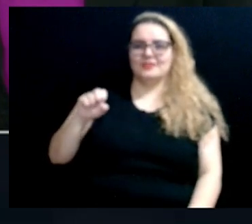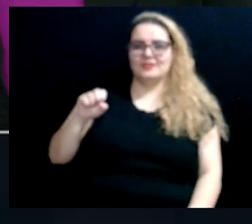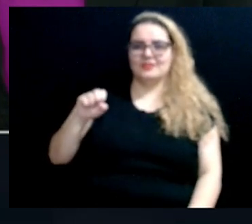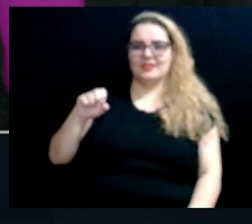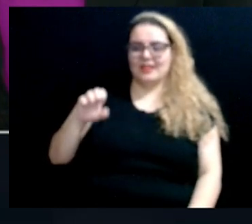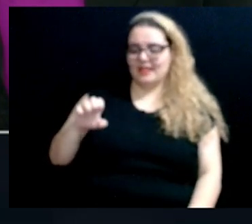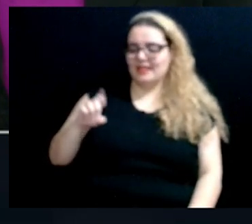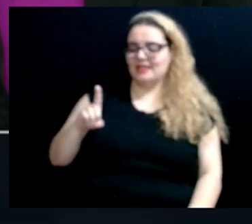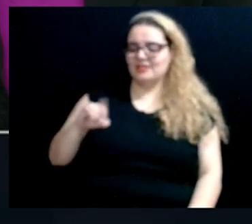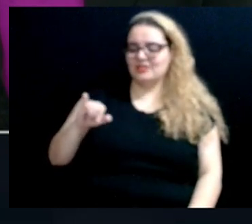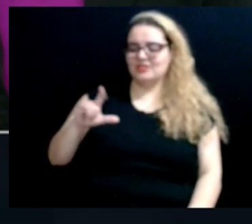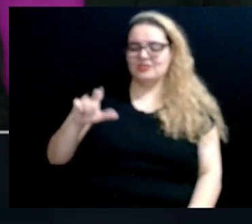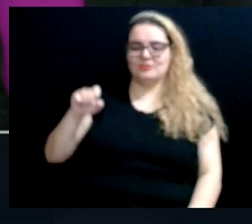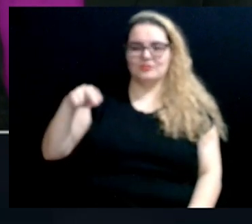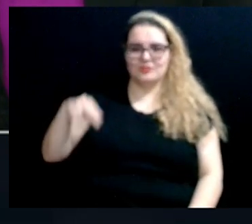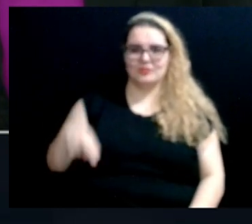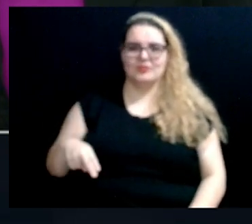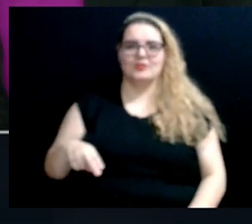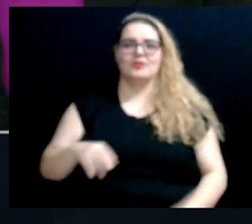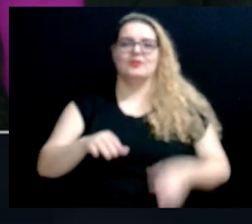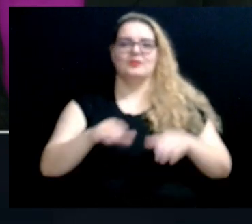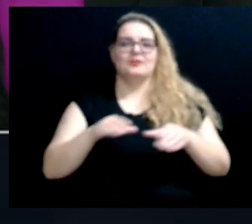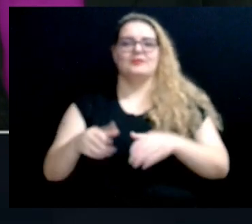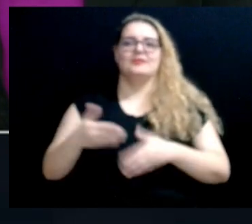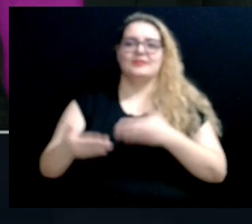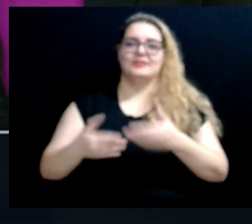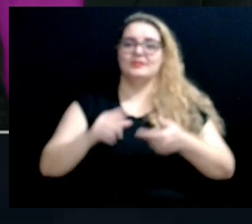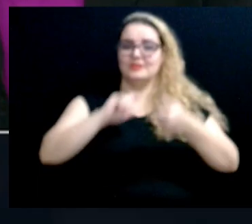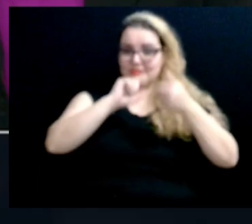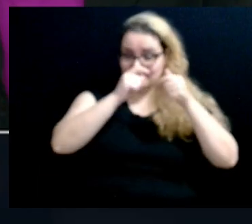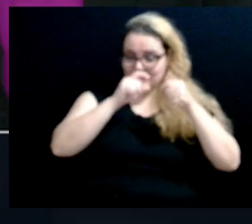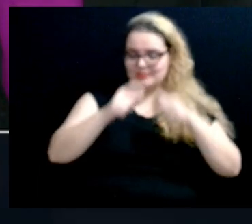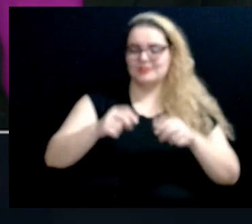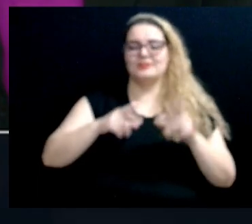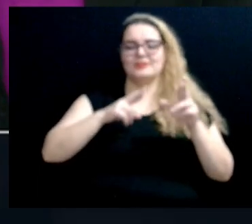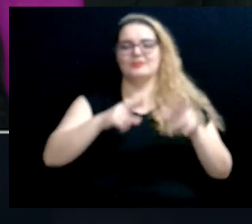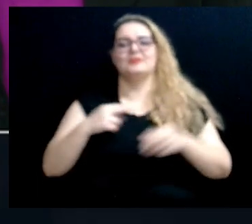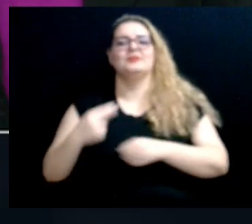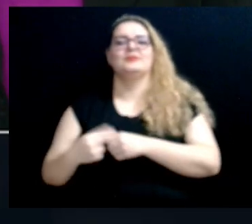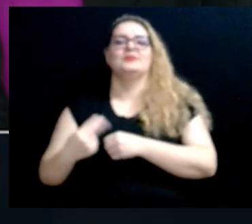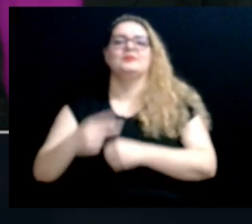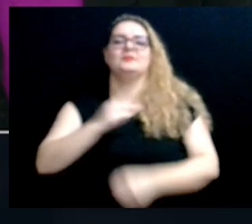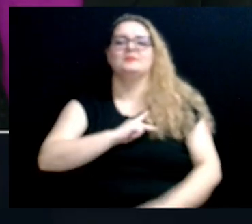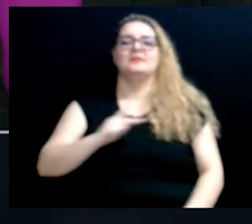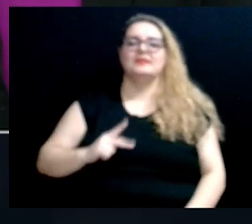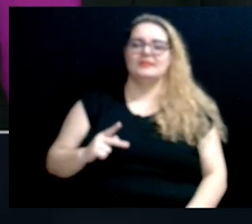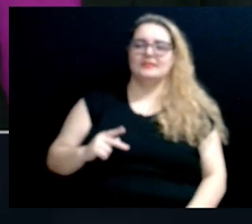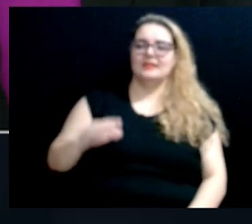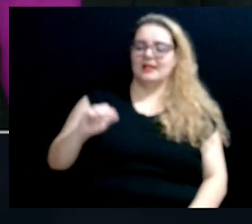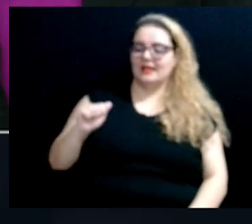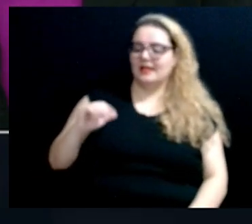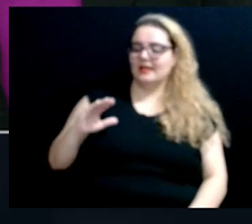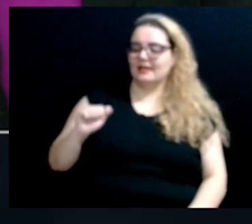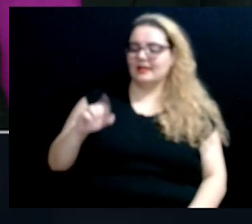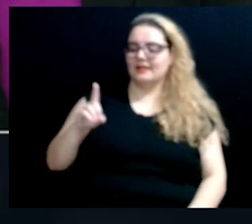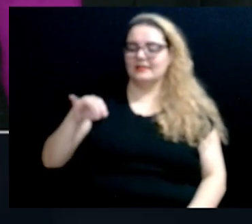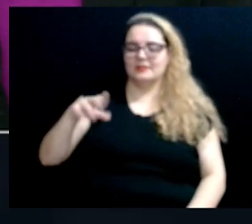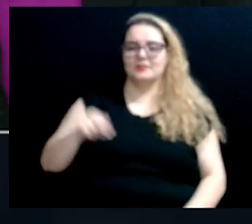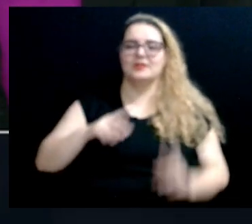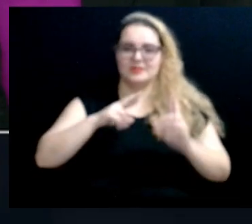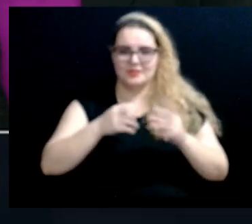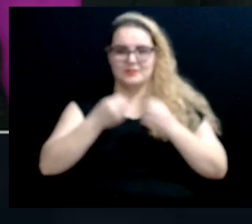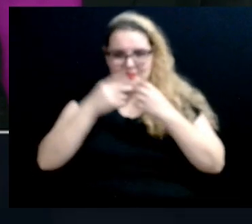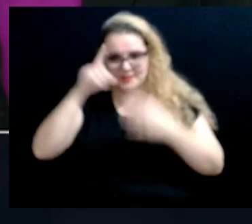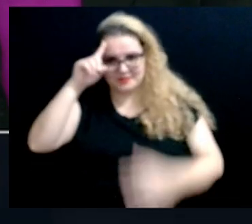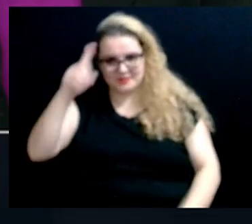médico, coordenador do Serviço de Distúrbios do Sono da Unicamp, presidente da Academia Brasileira do Sono. Doutor, muito bom dia, seja bem-vindo